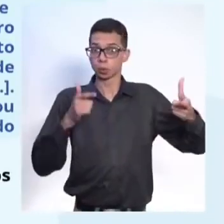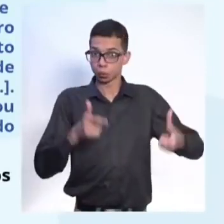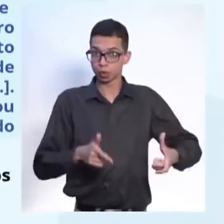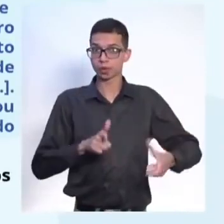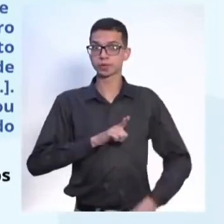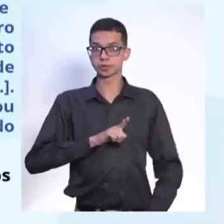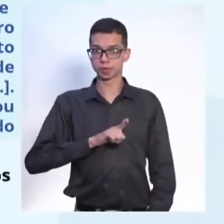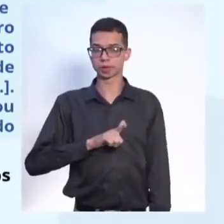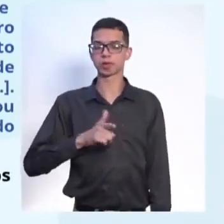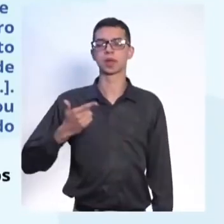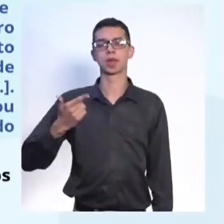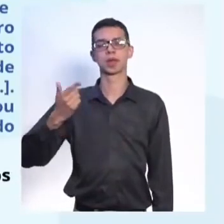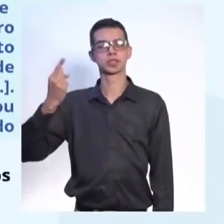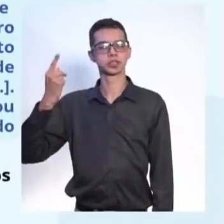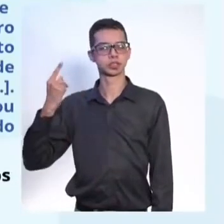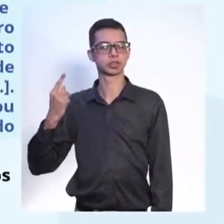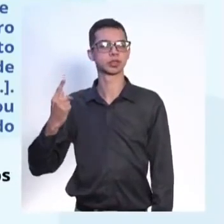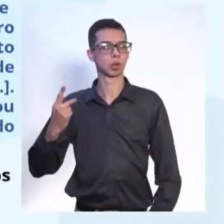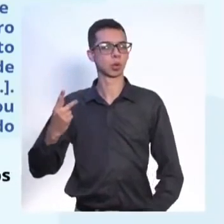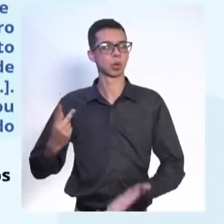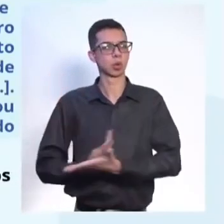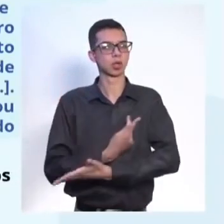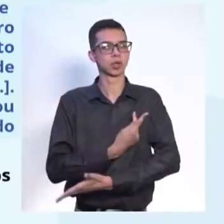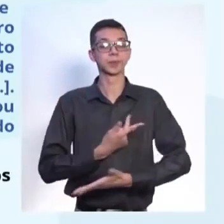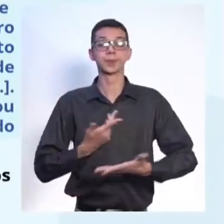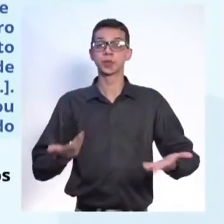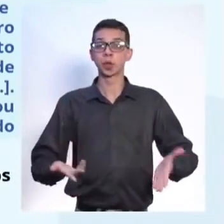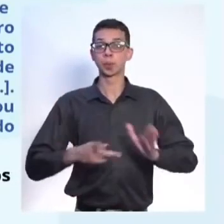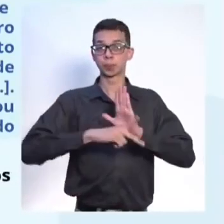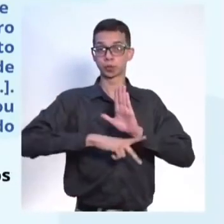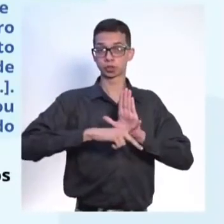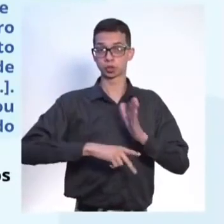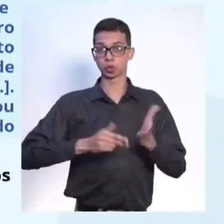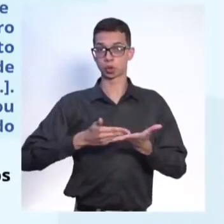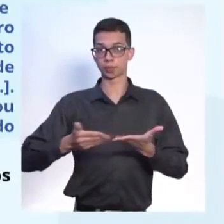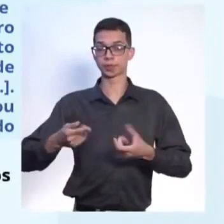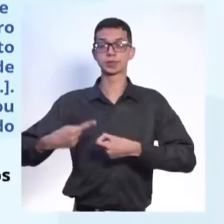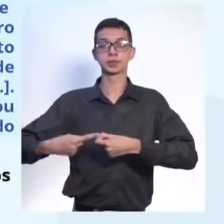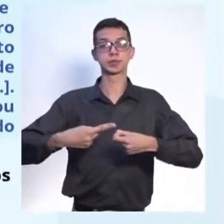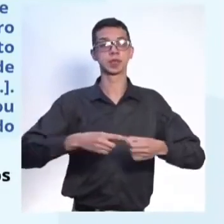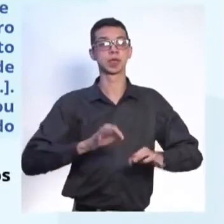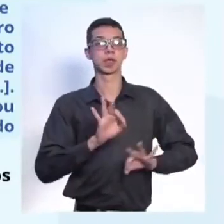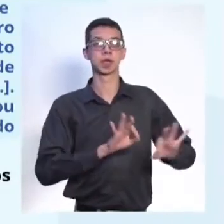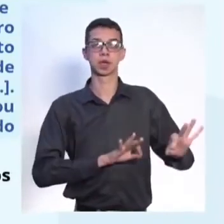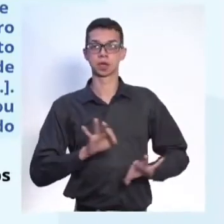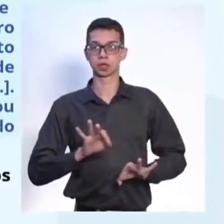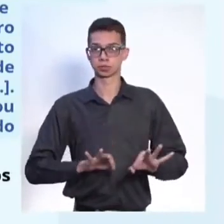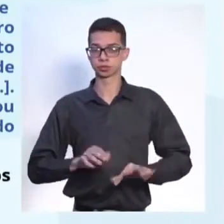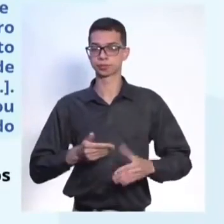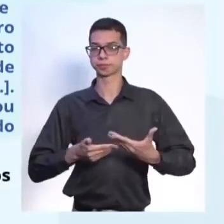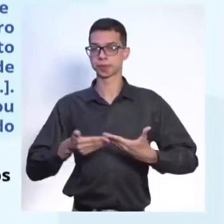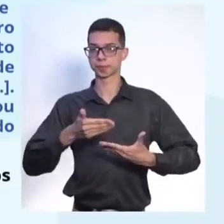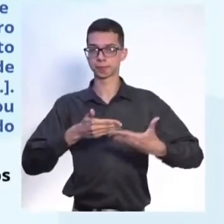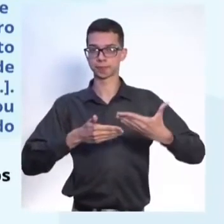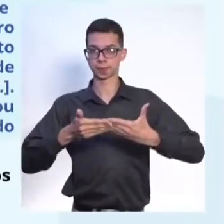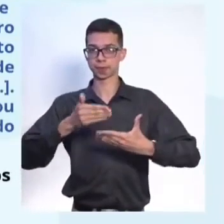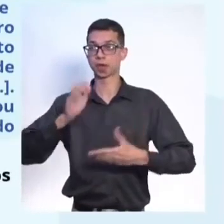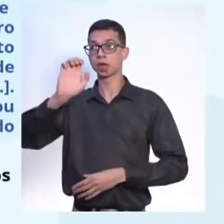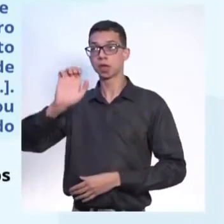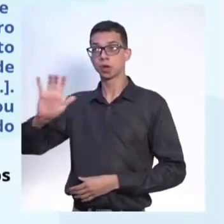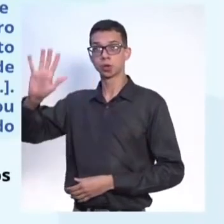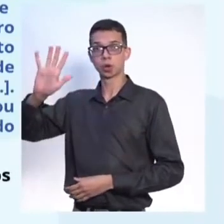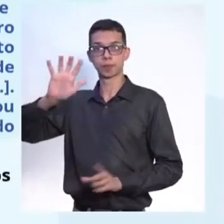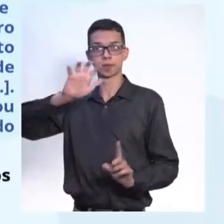à época. Iniciou-se um projeto de urbanização das cidades com influência direta da